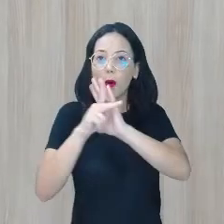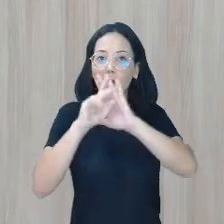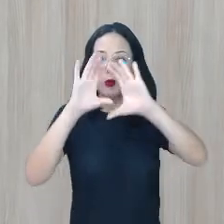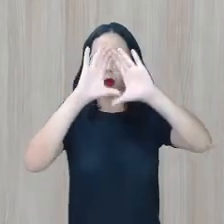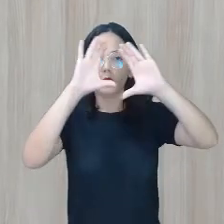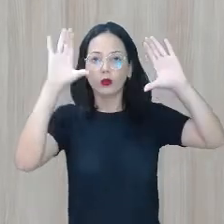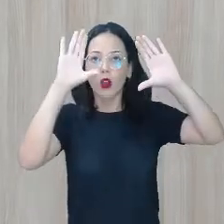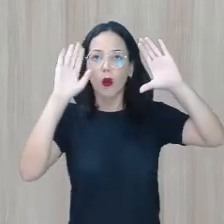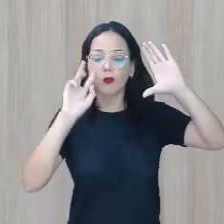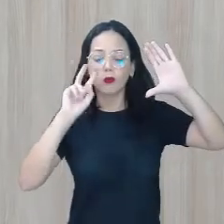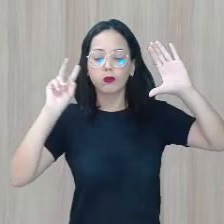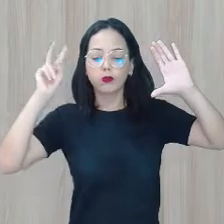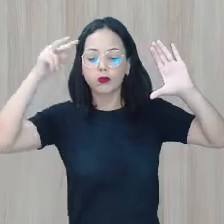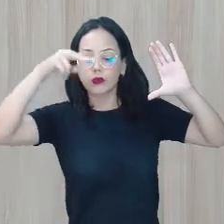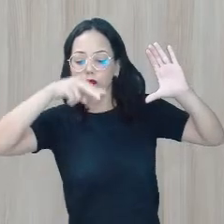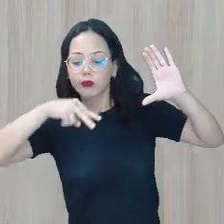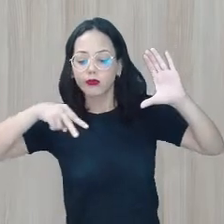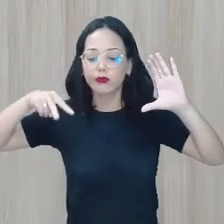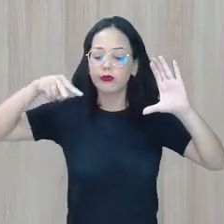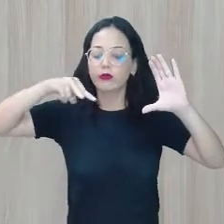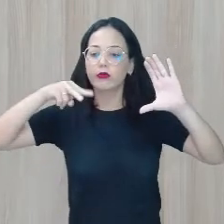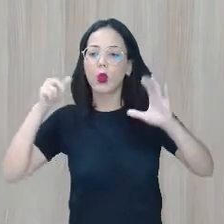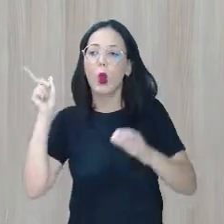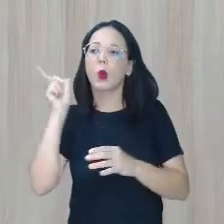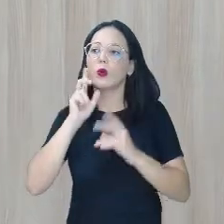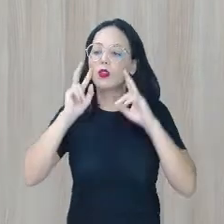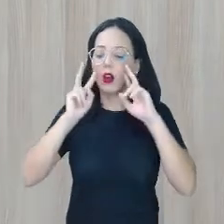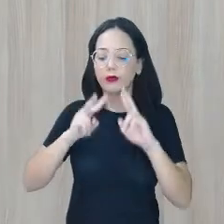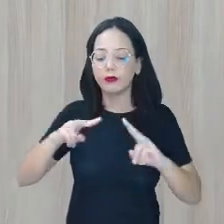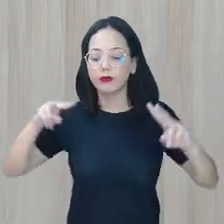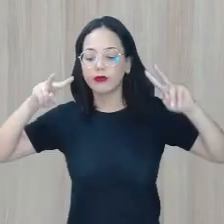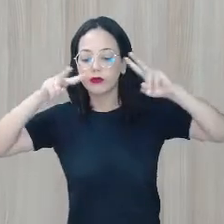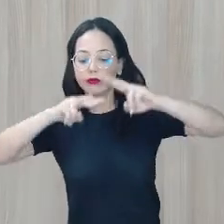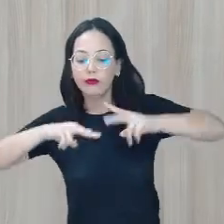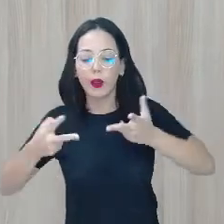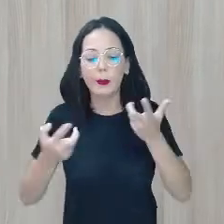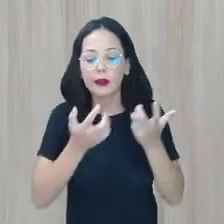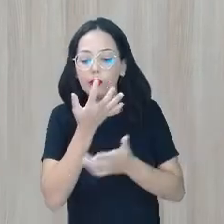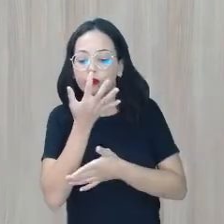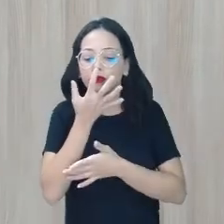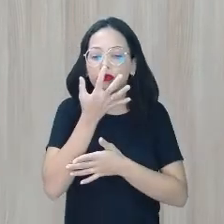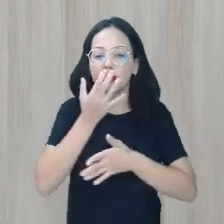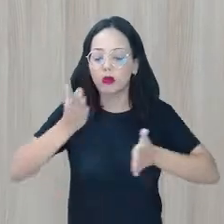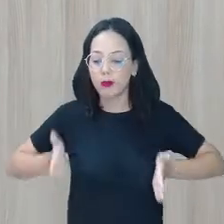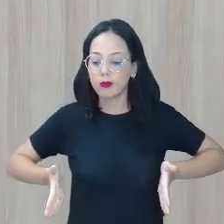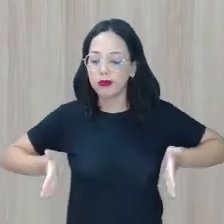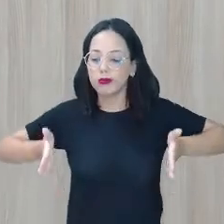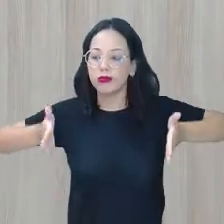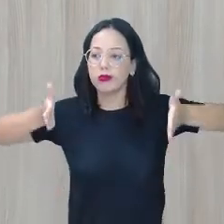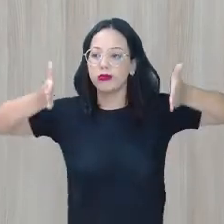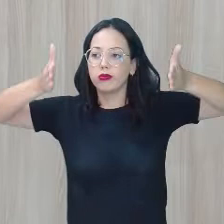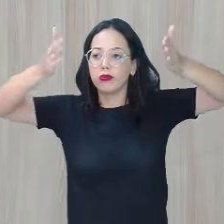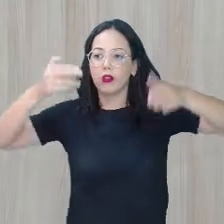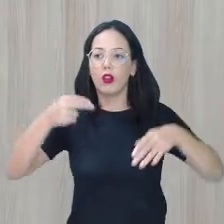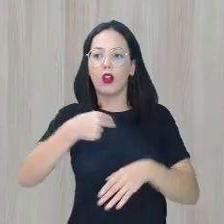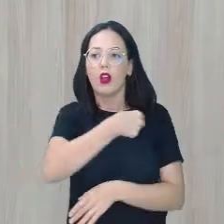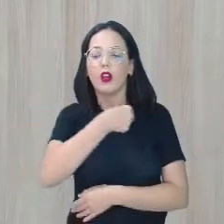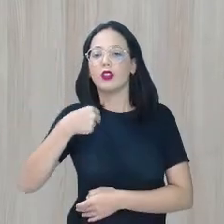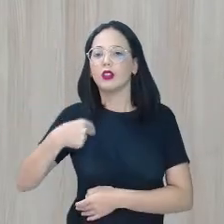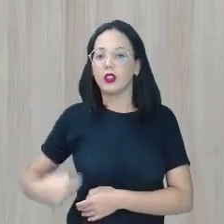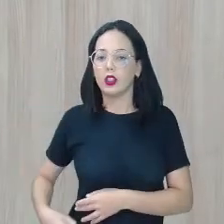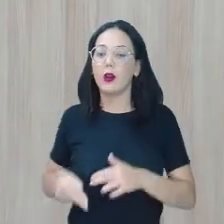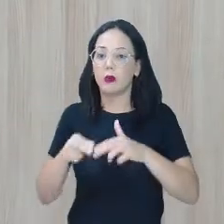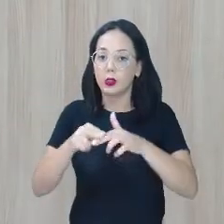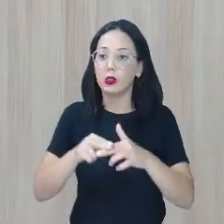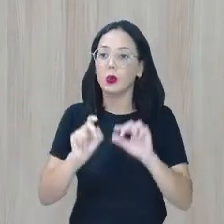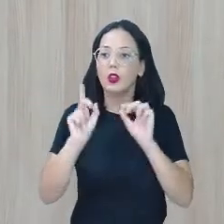espaço, ele consegue, né, observar a muralha da China a olho nu. Então é uma construção